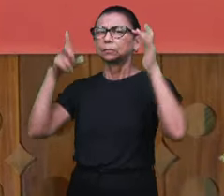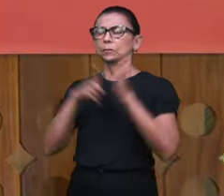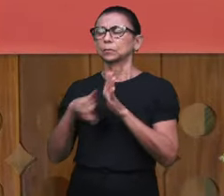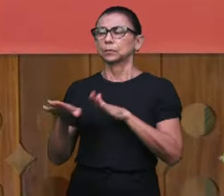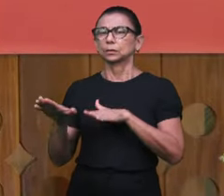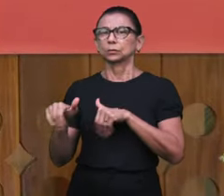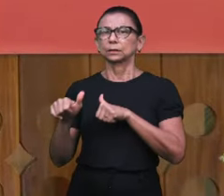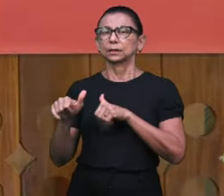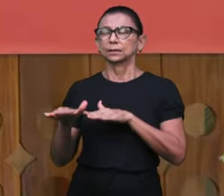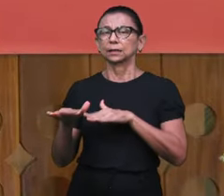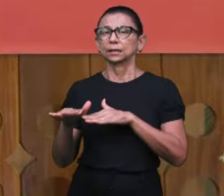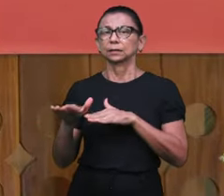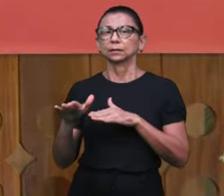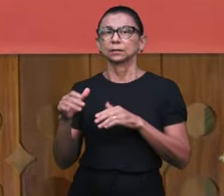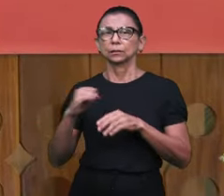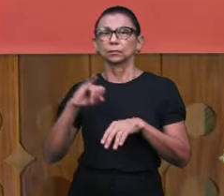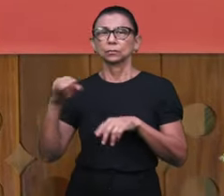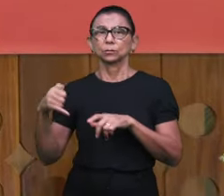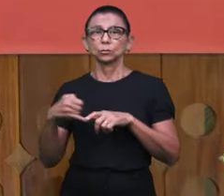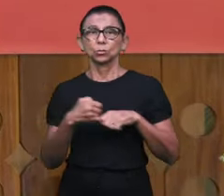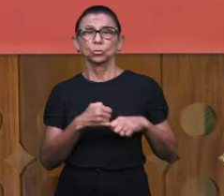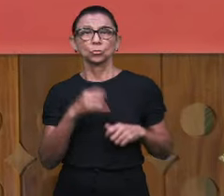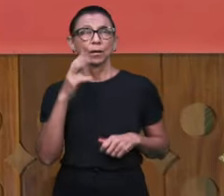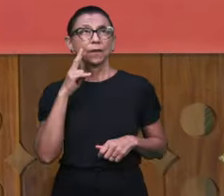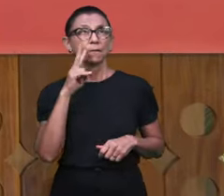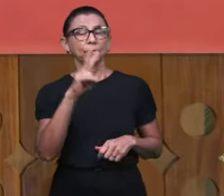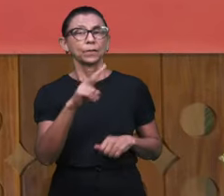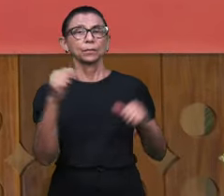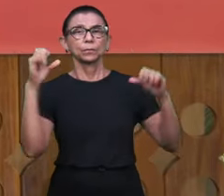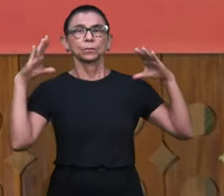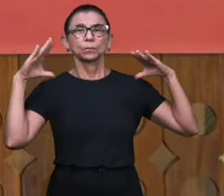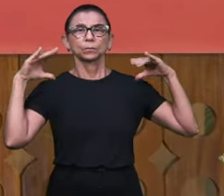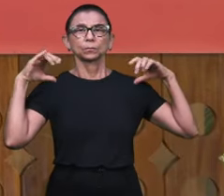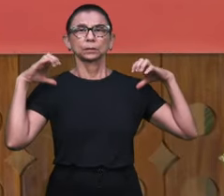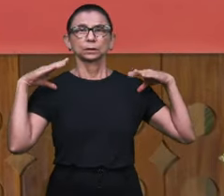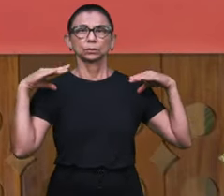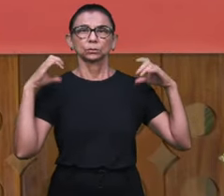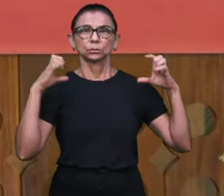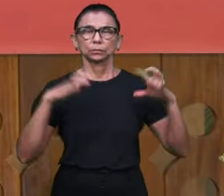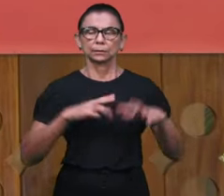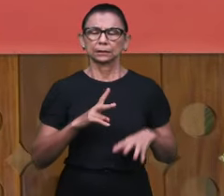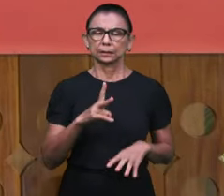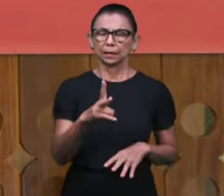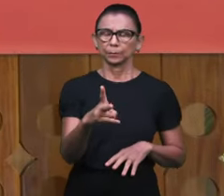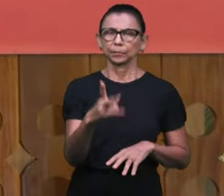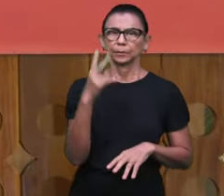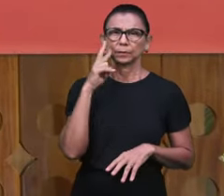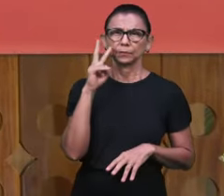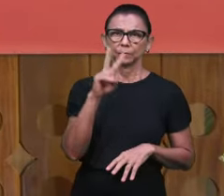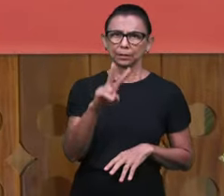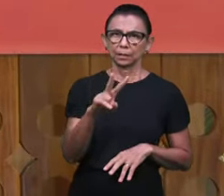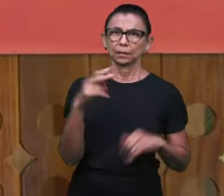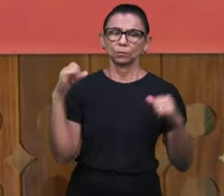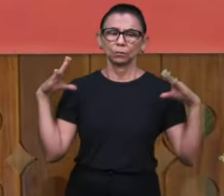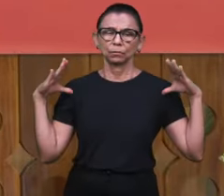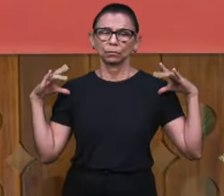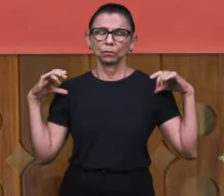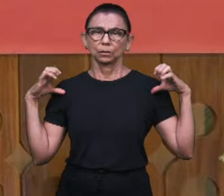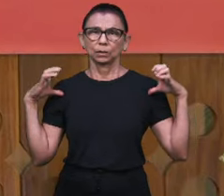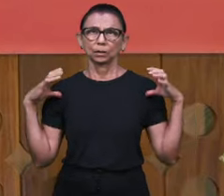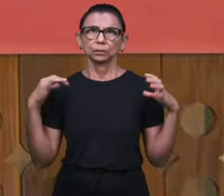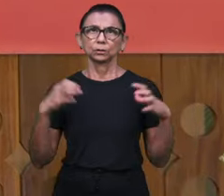aqui, Jesus estava presente. Todas as aparições dele como anjos, no Velho Testamento, se chama